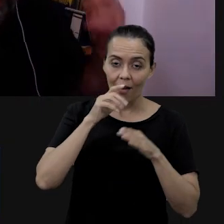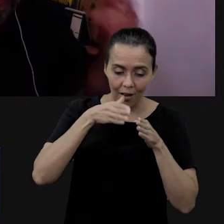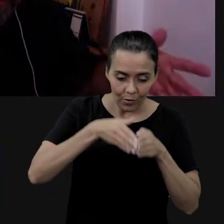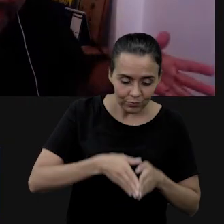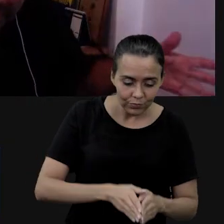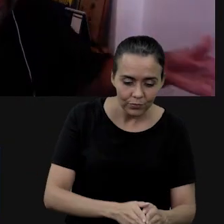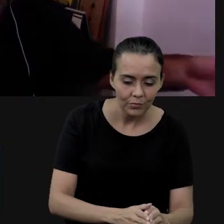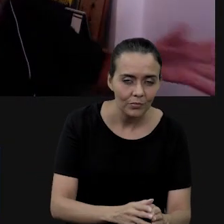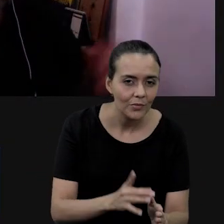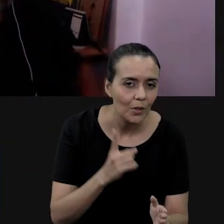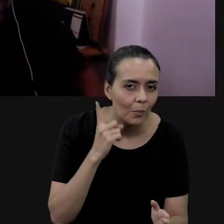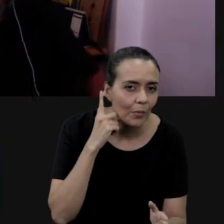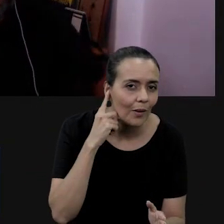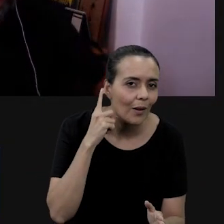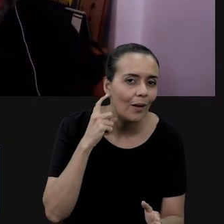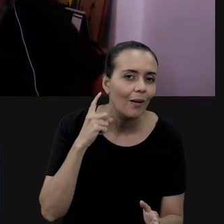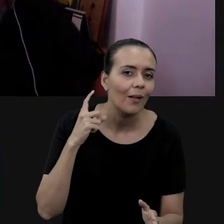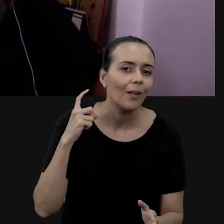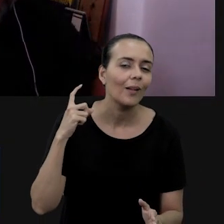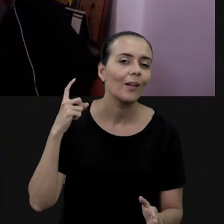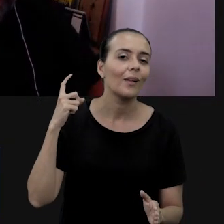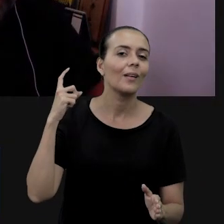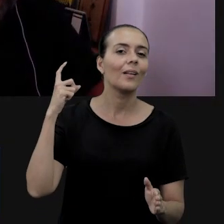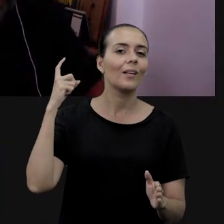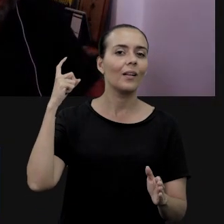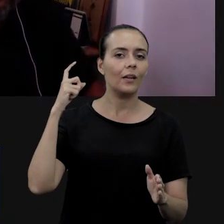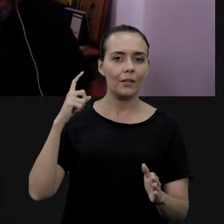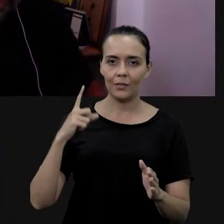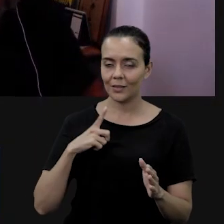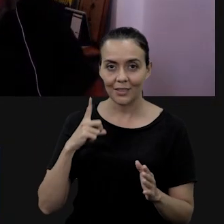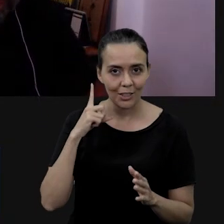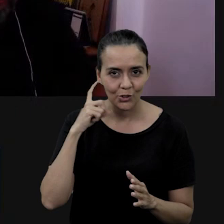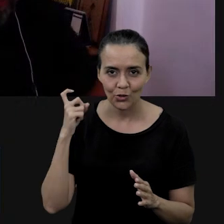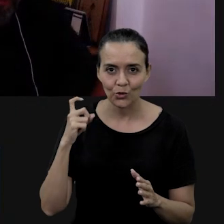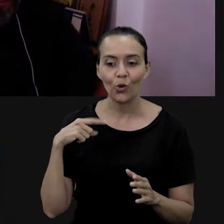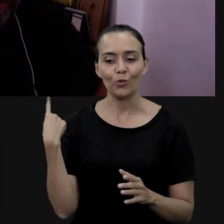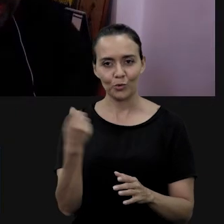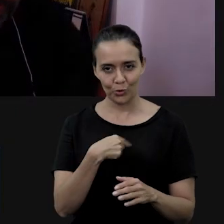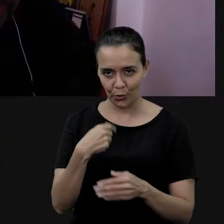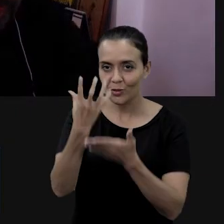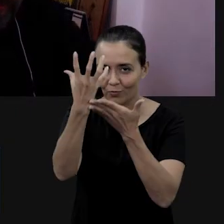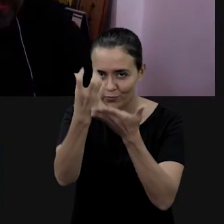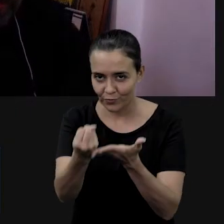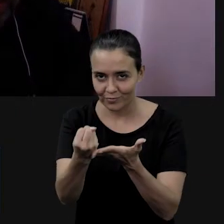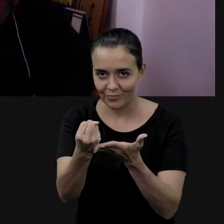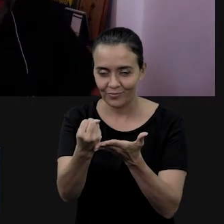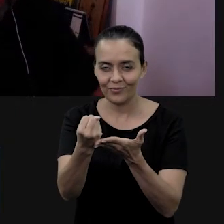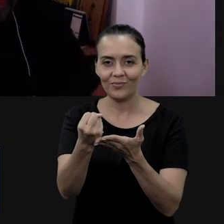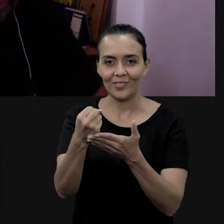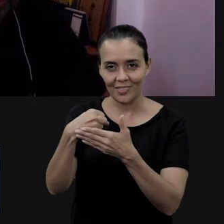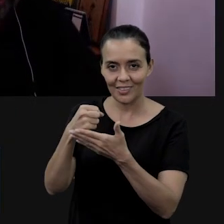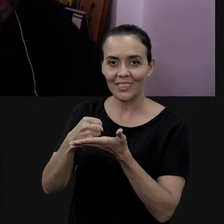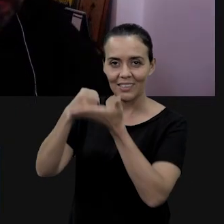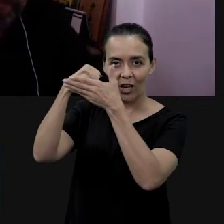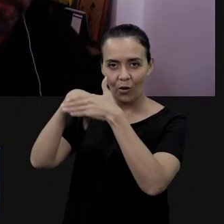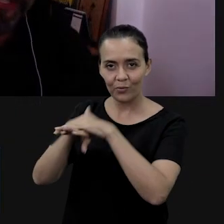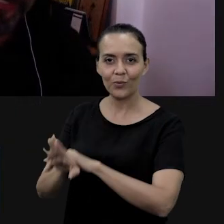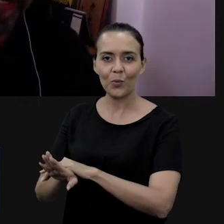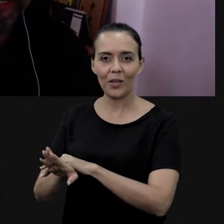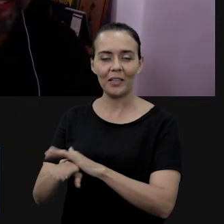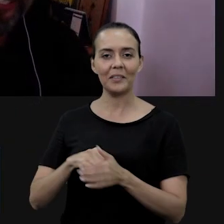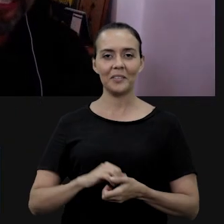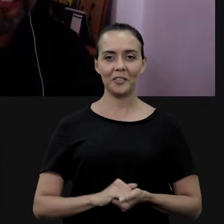florestais, subaquáticas, né? E todas, aonde tiver som, a gente pode gravar,